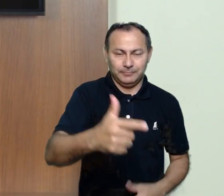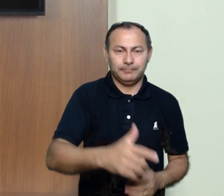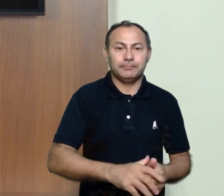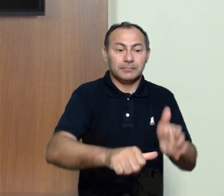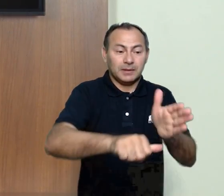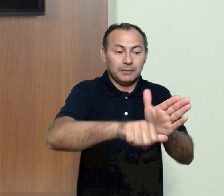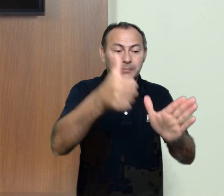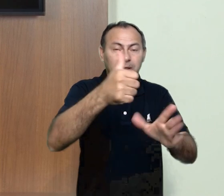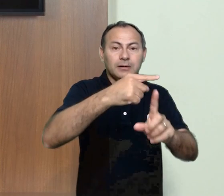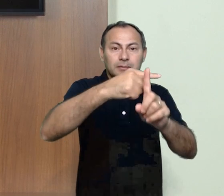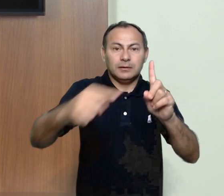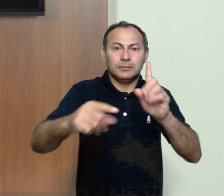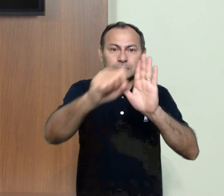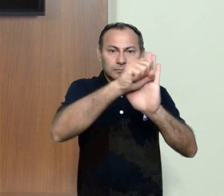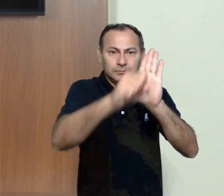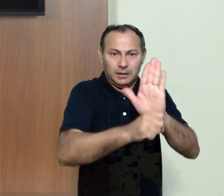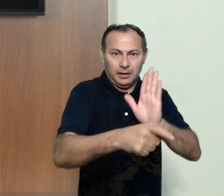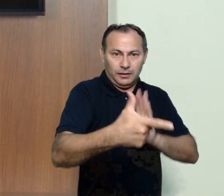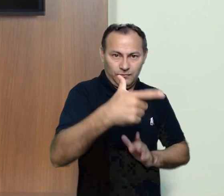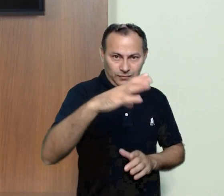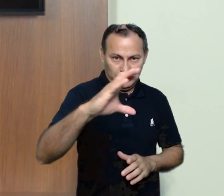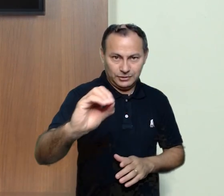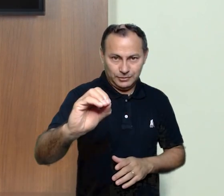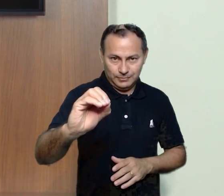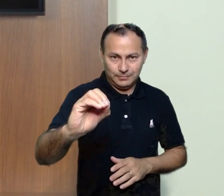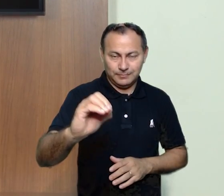A primeira metade do século XX,